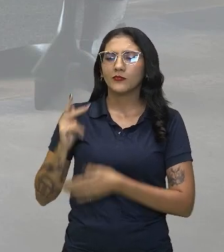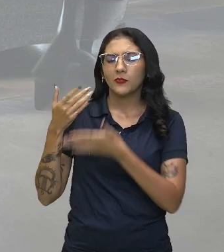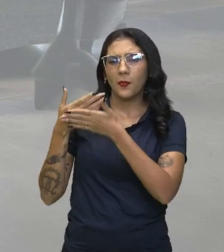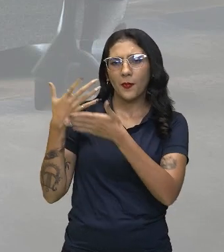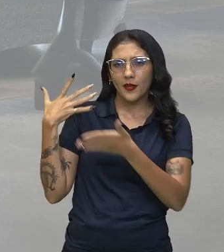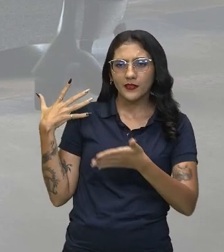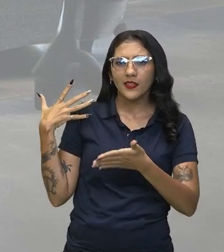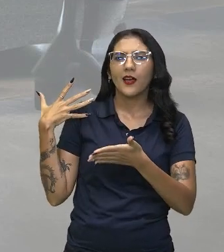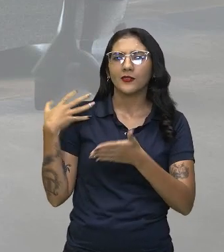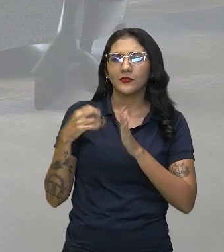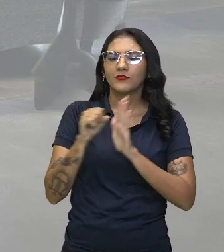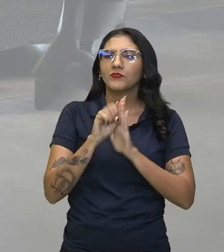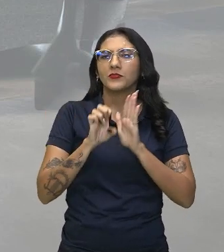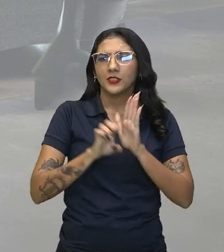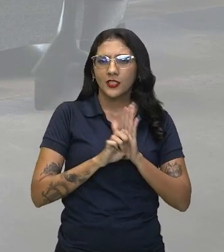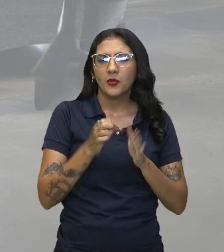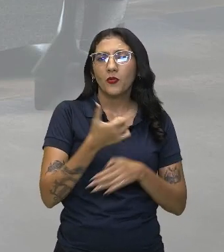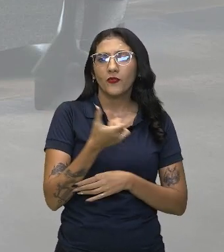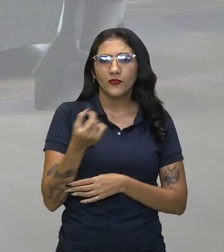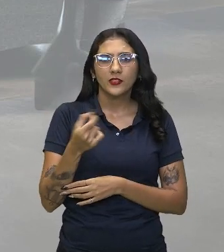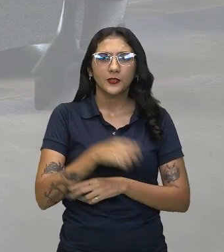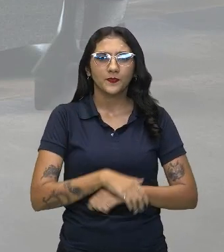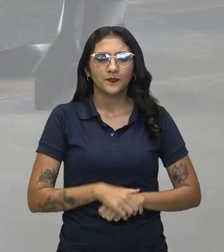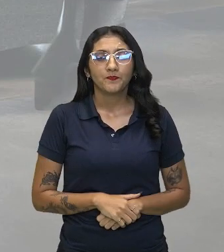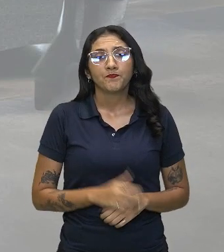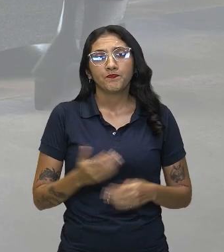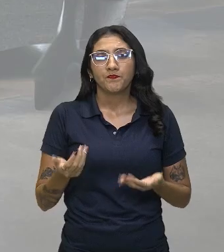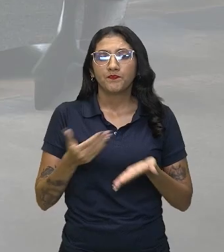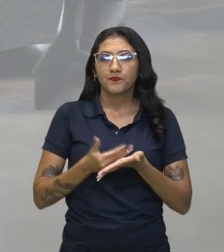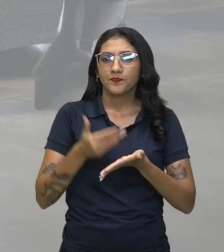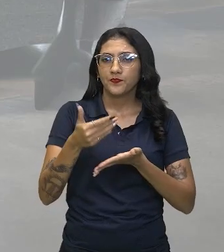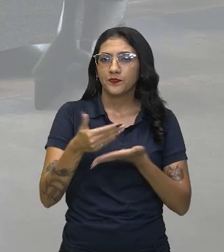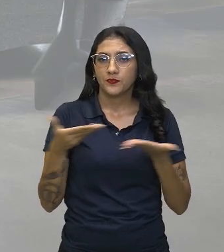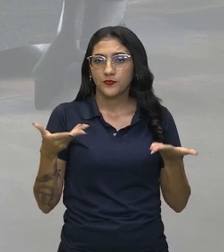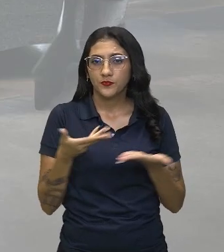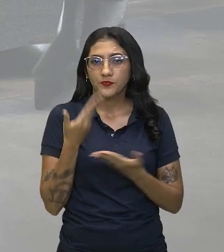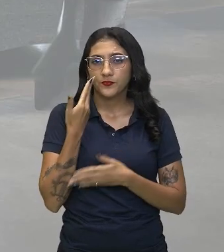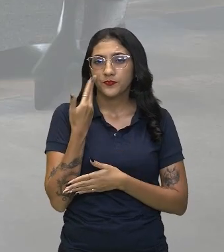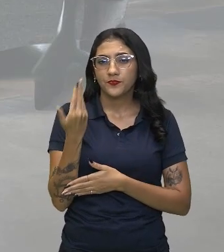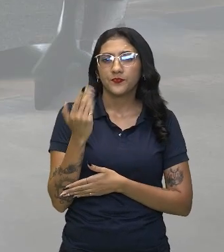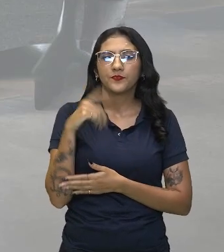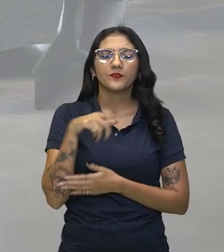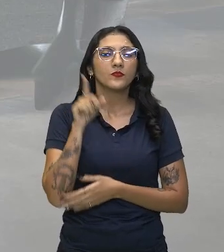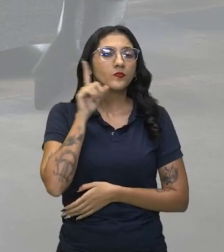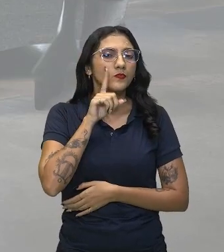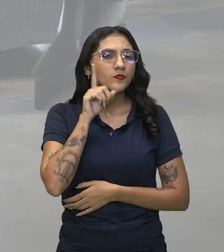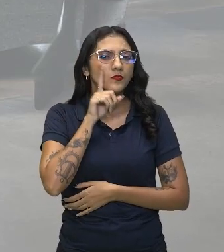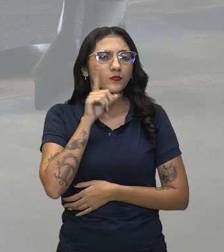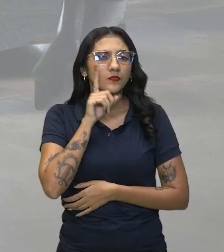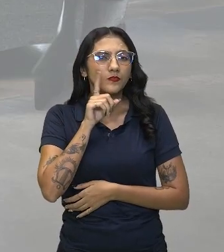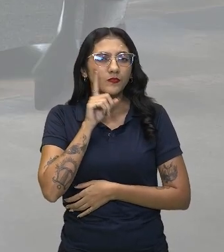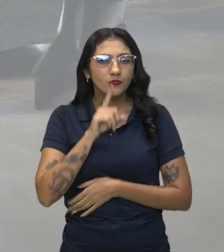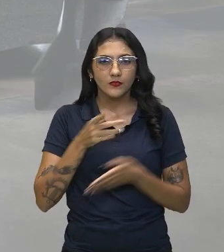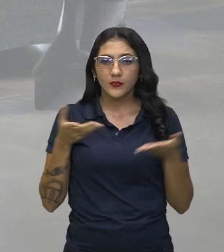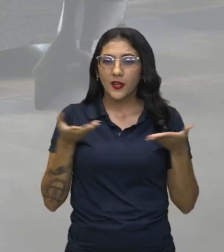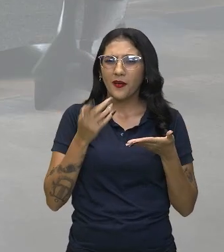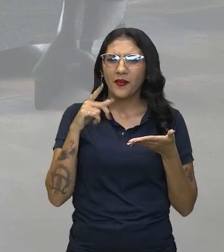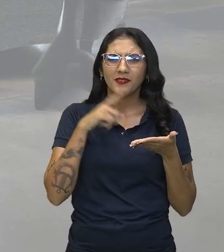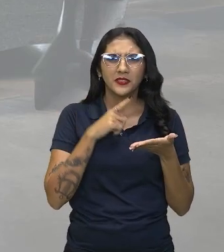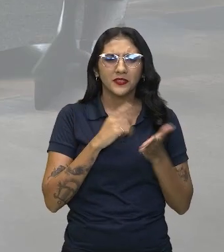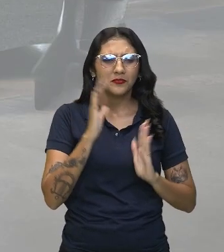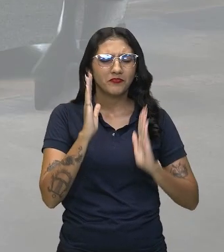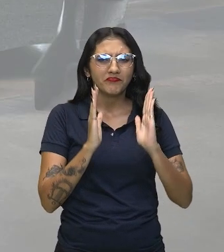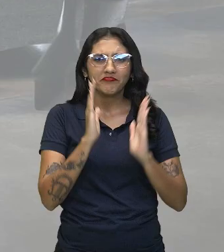século 20. E aí a gente começa aqui como os Estados Unidos viviam os loucos anos